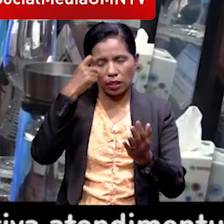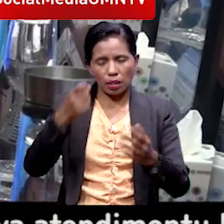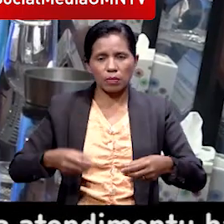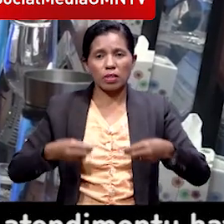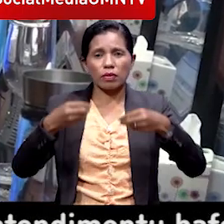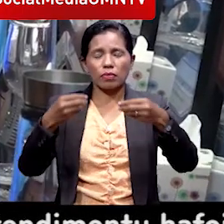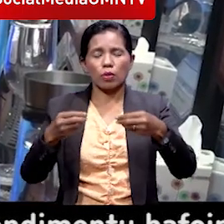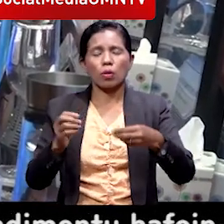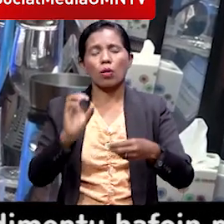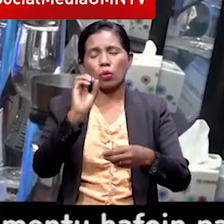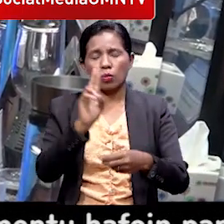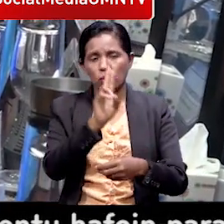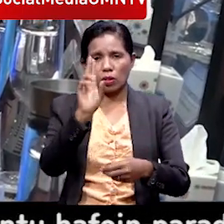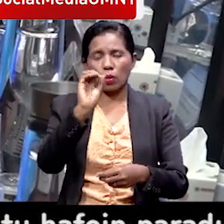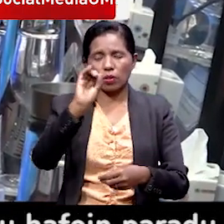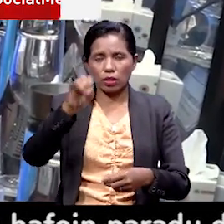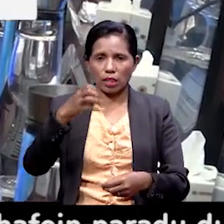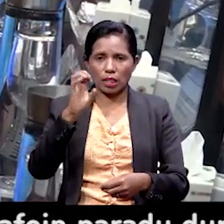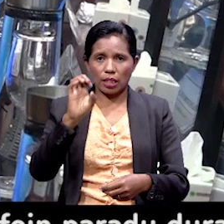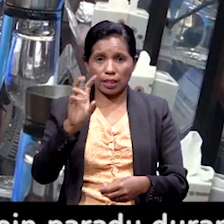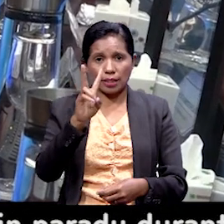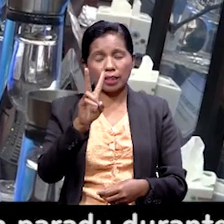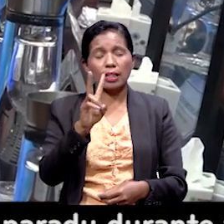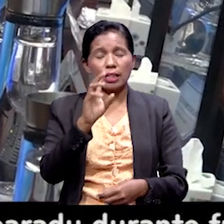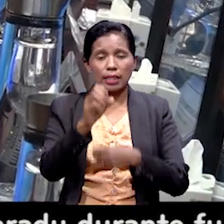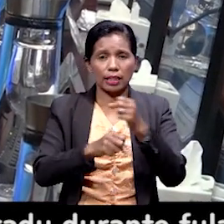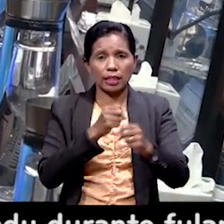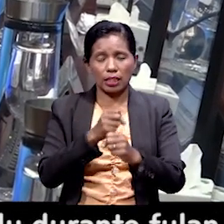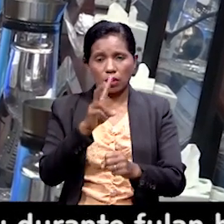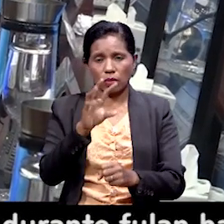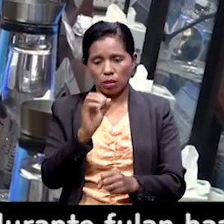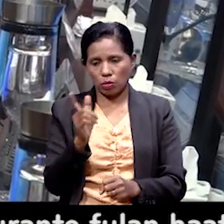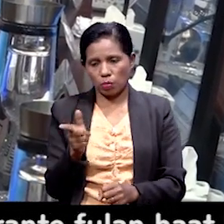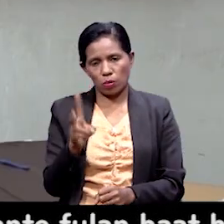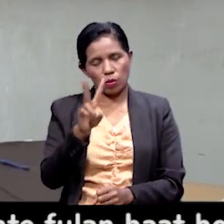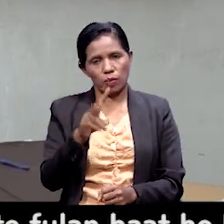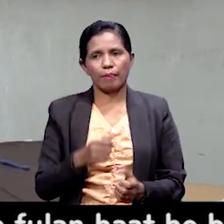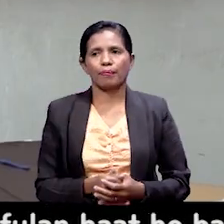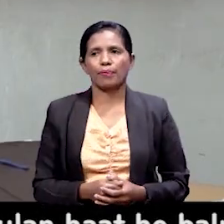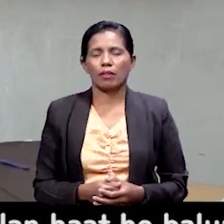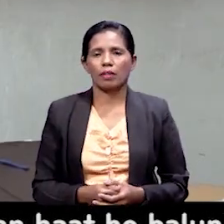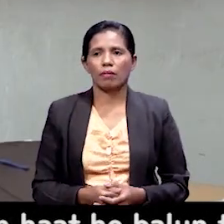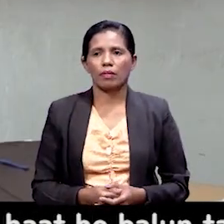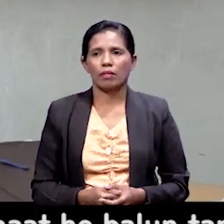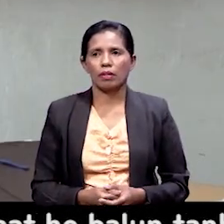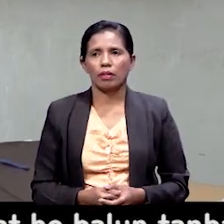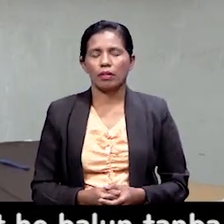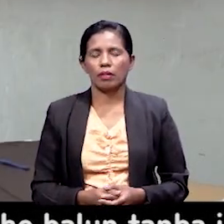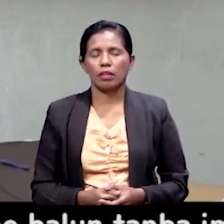execução orçamento geral Estado, tina ringrua, rua nulo resing rua. É parte da opinião do primeiro-ministro,